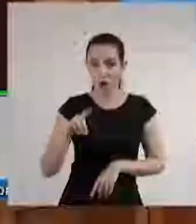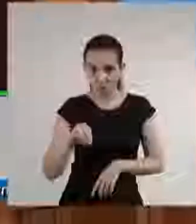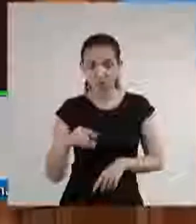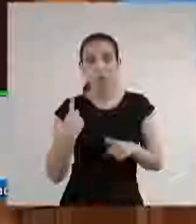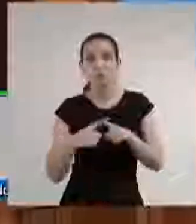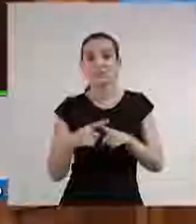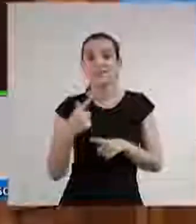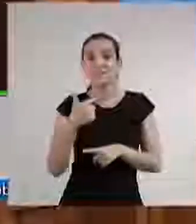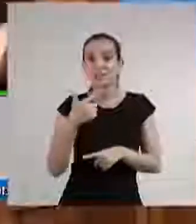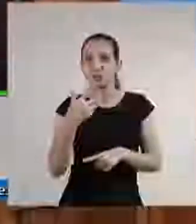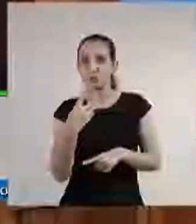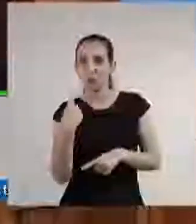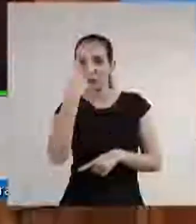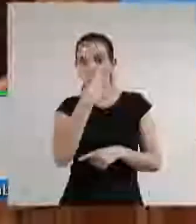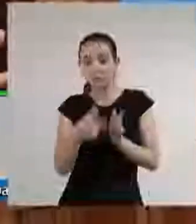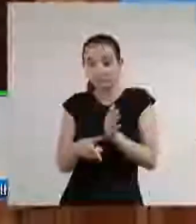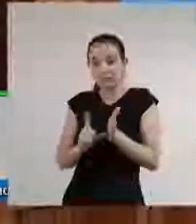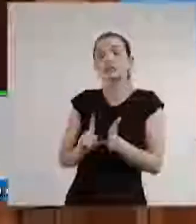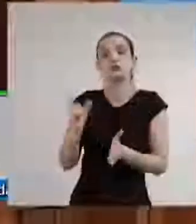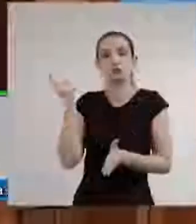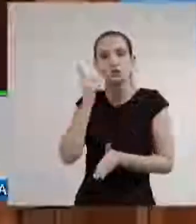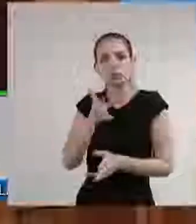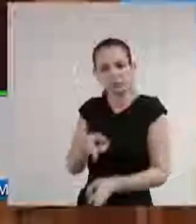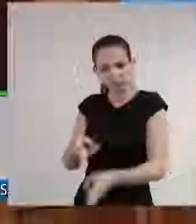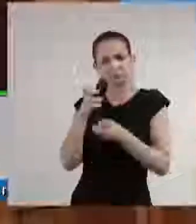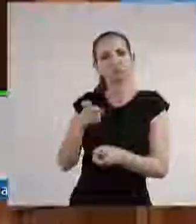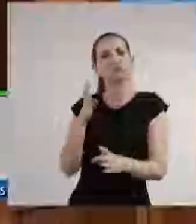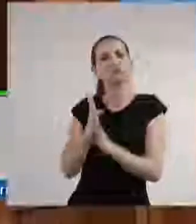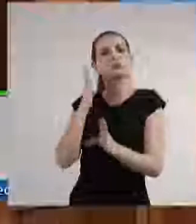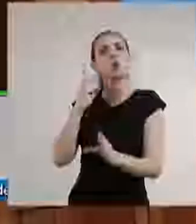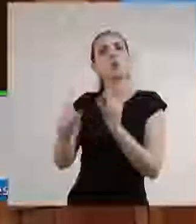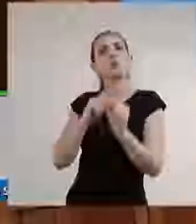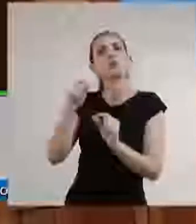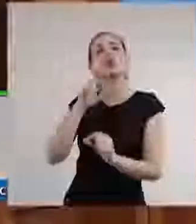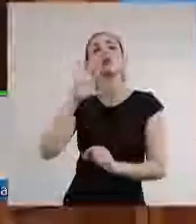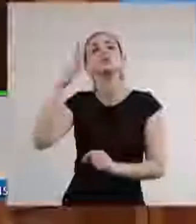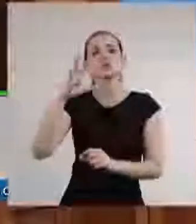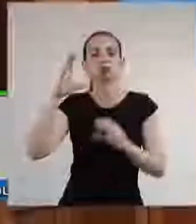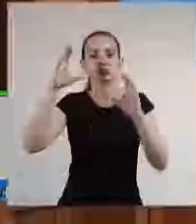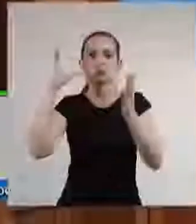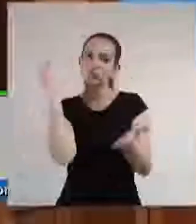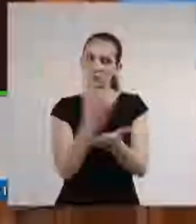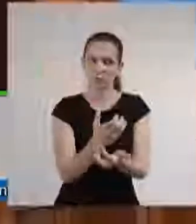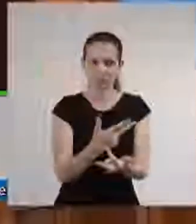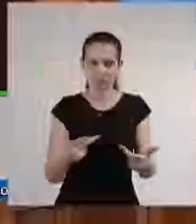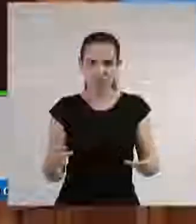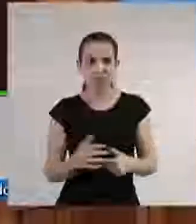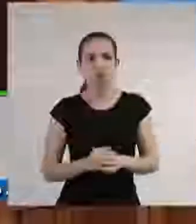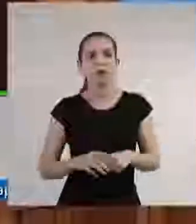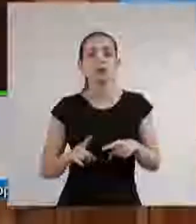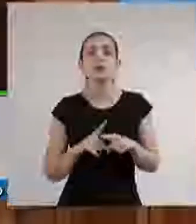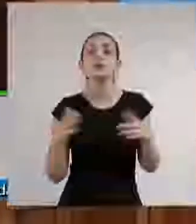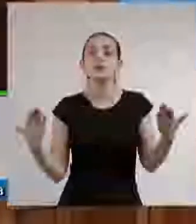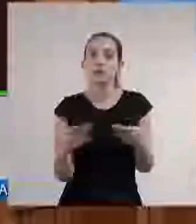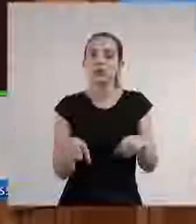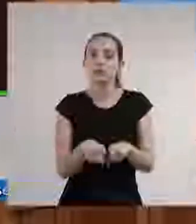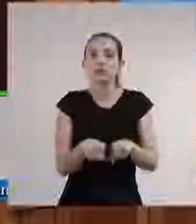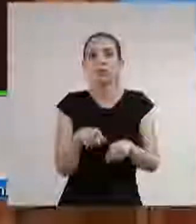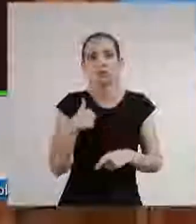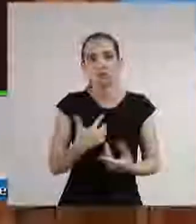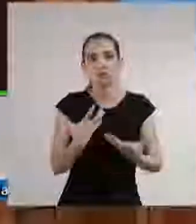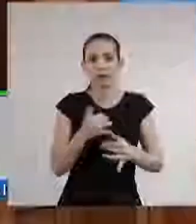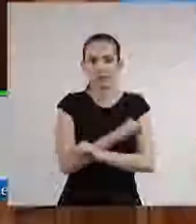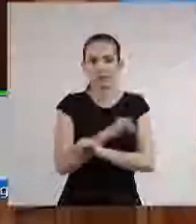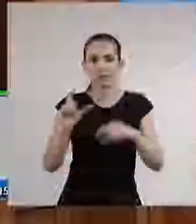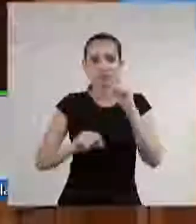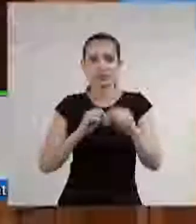Kemp, identificou. Mas hoje o tema mais específico é falar dos 16 dias de ativismo pelo fim da